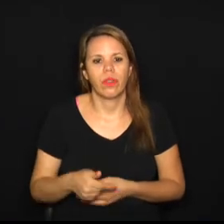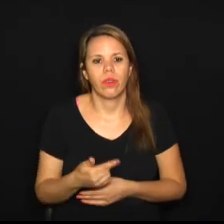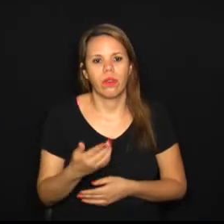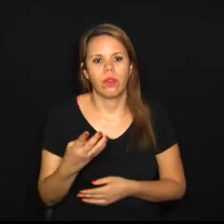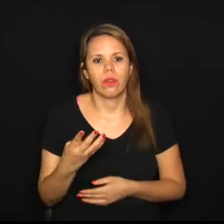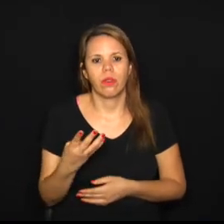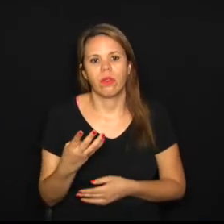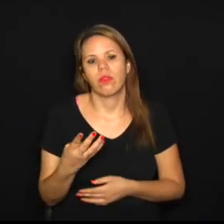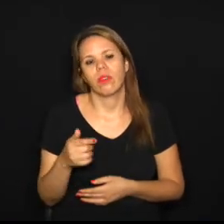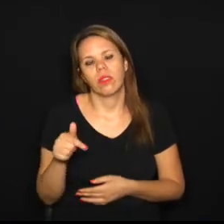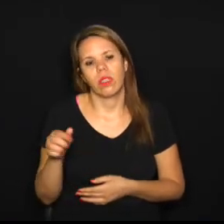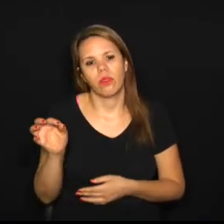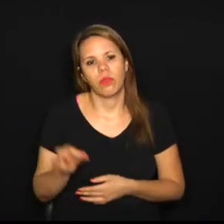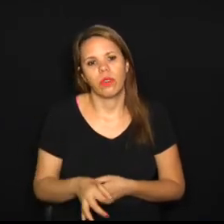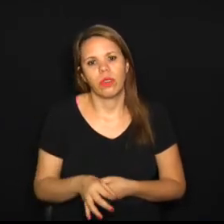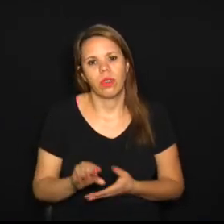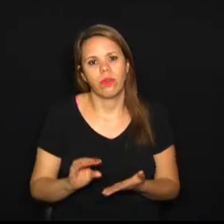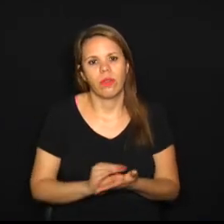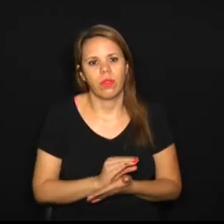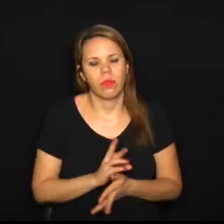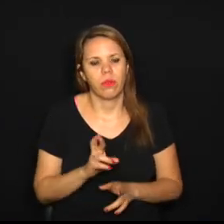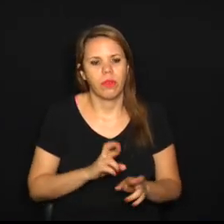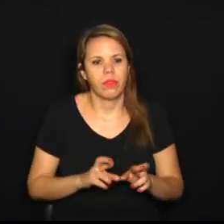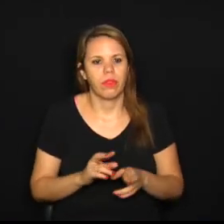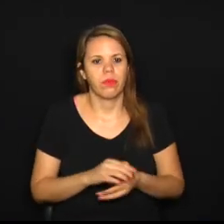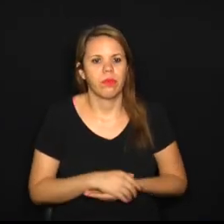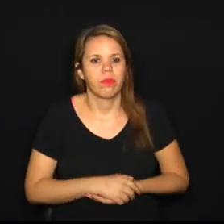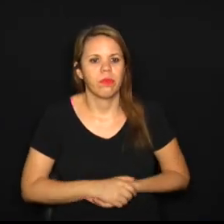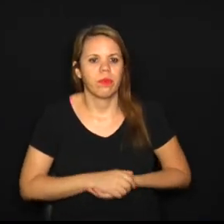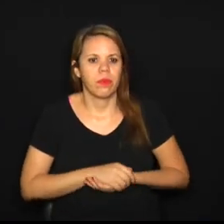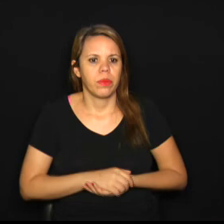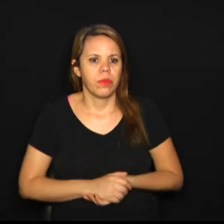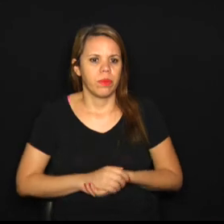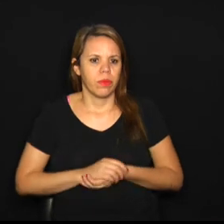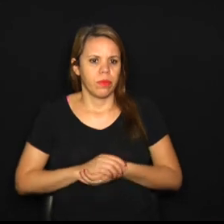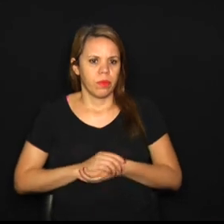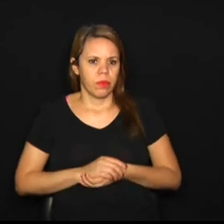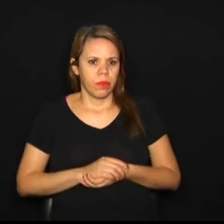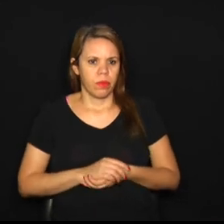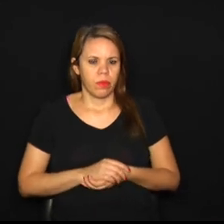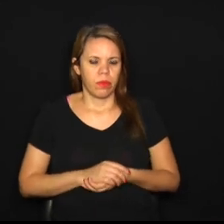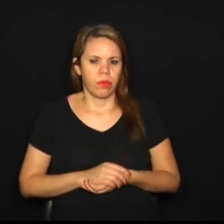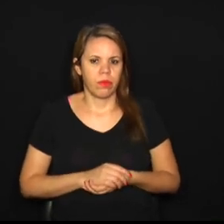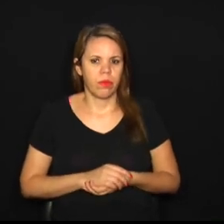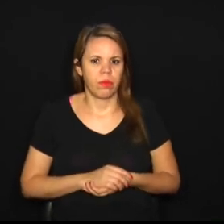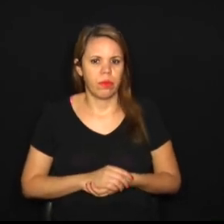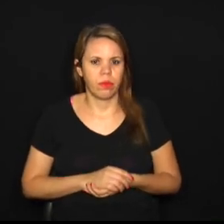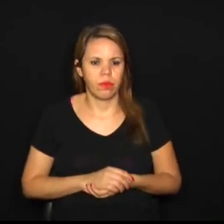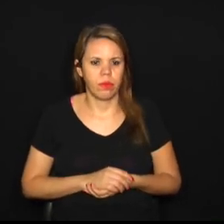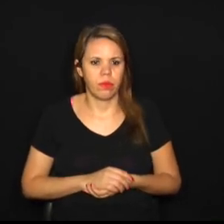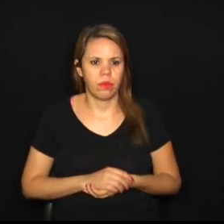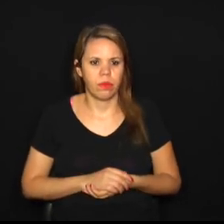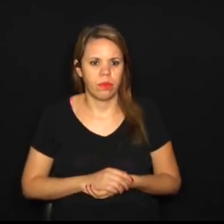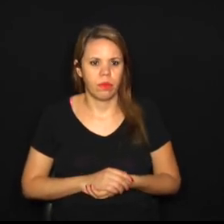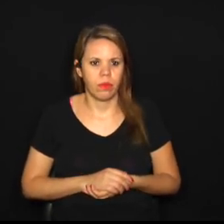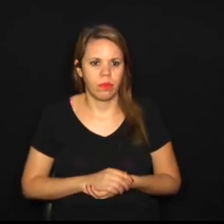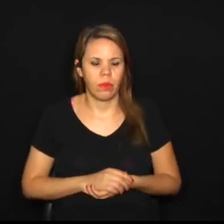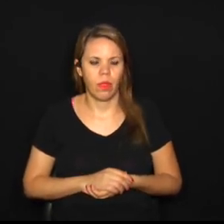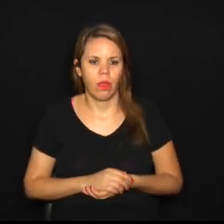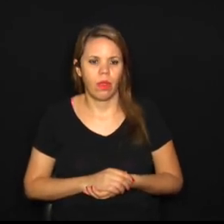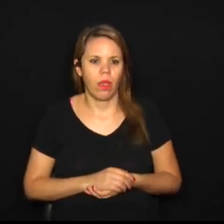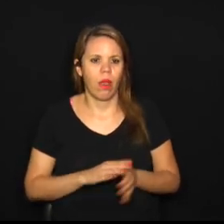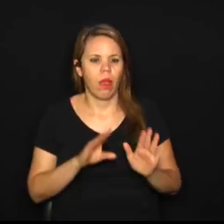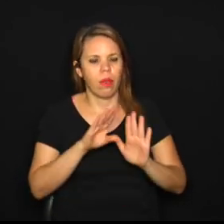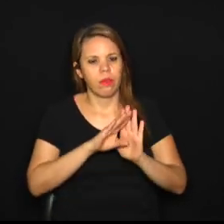49,7% do orçamento previsto. Bom, essas foram a receita. A gente passa agora